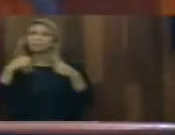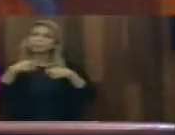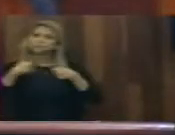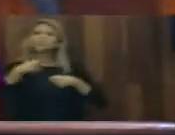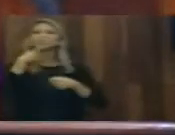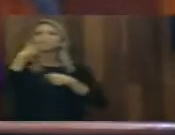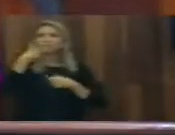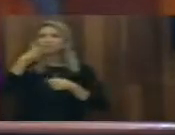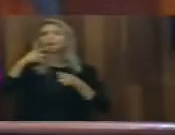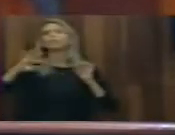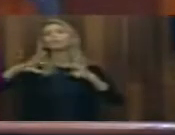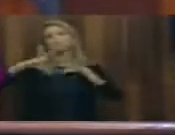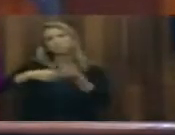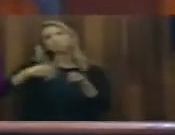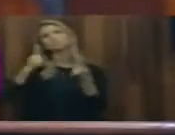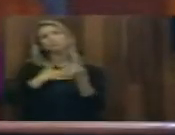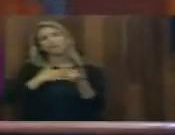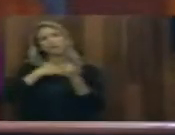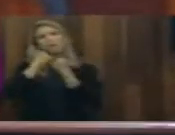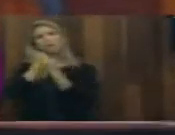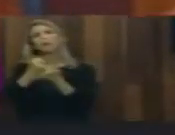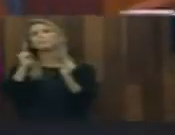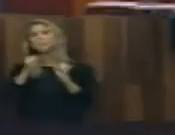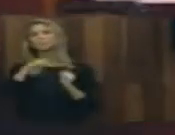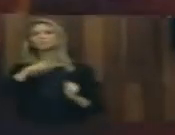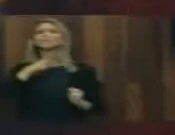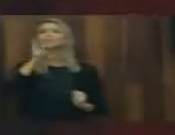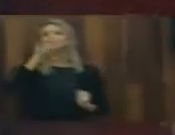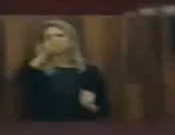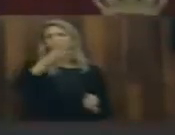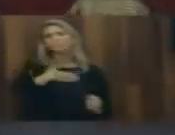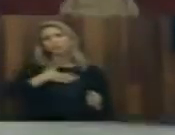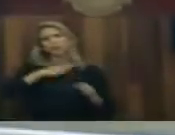de vocês. Podem contar comigo que vamos derrubar o veto.